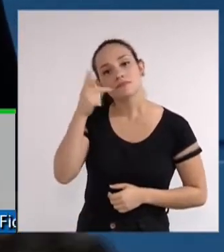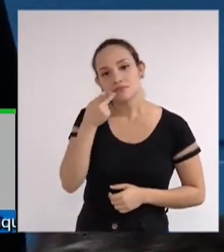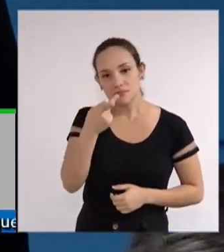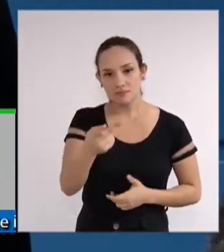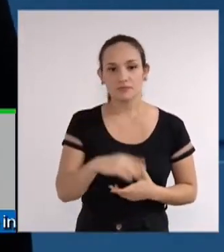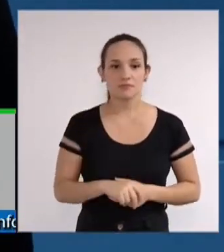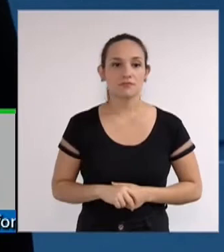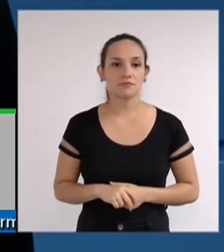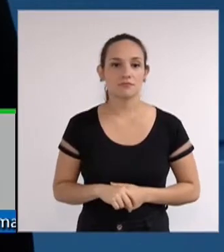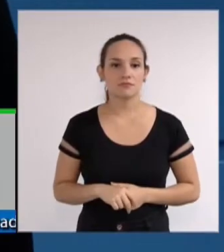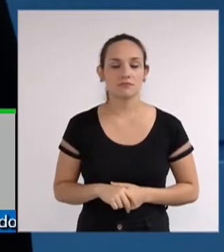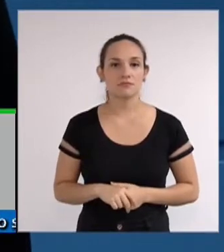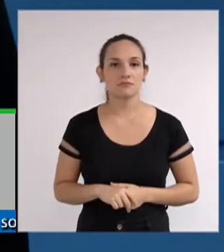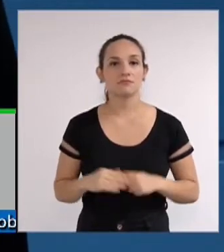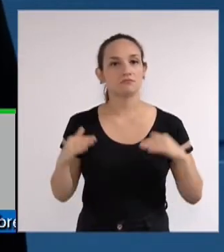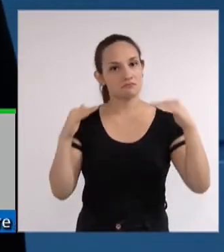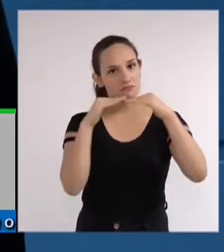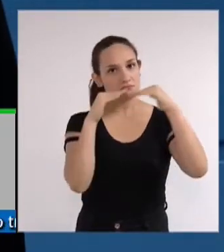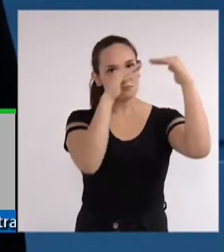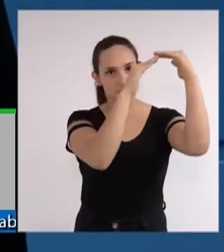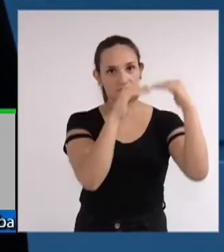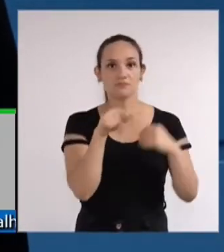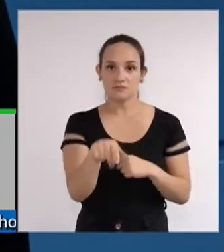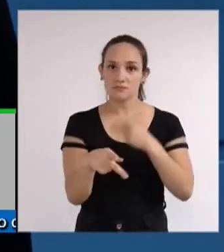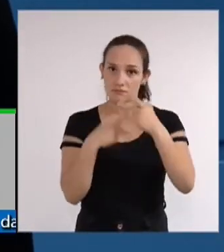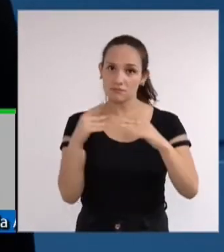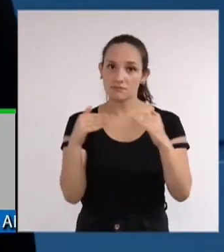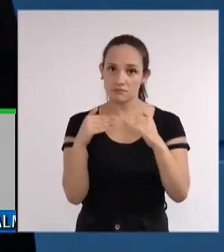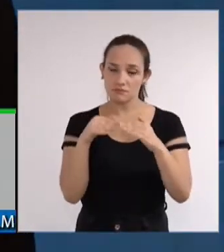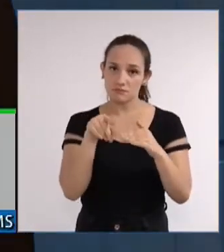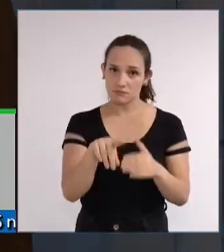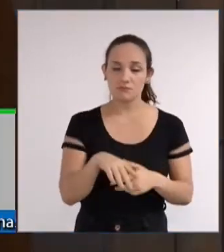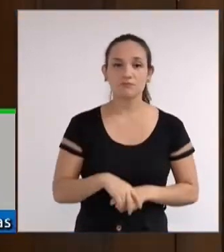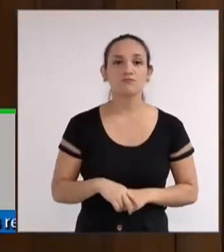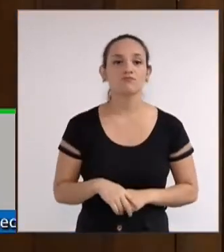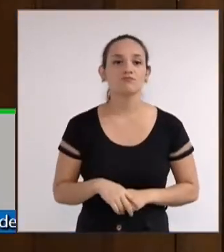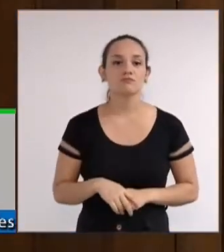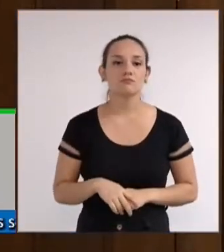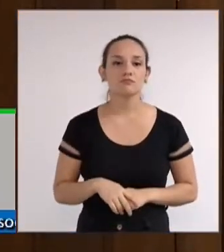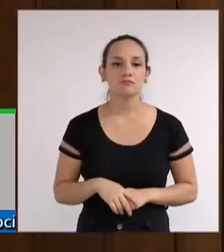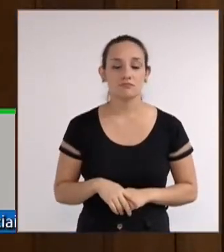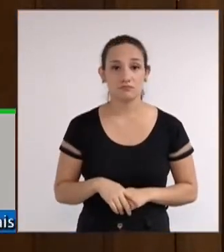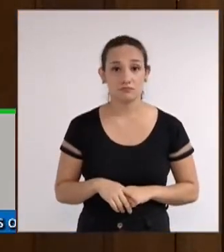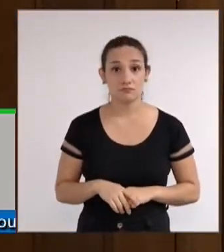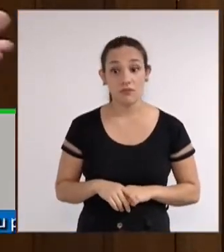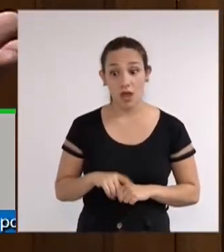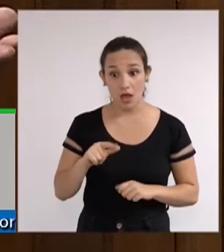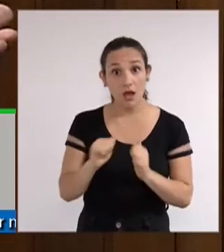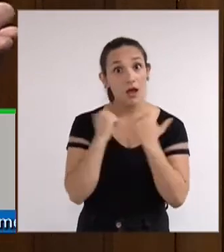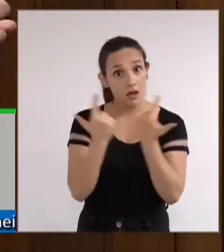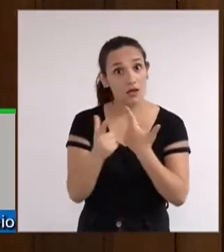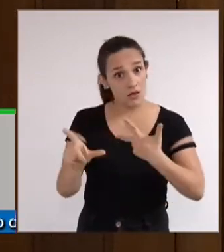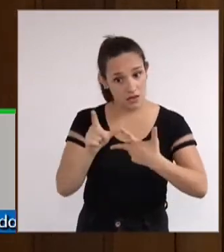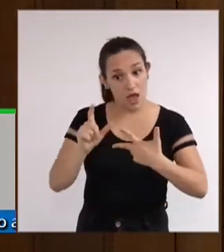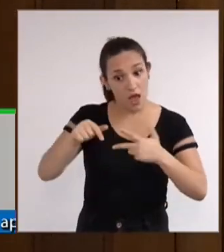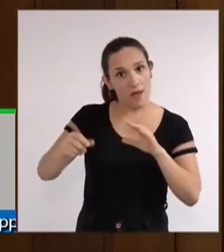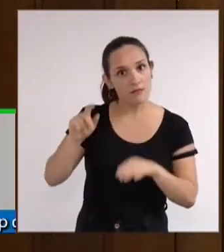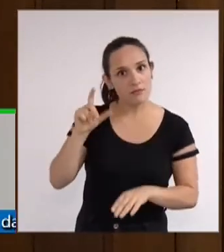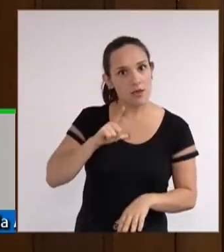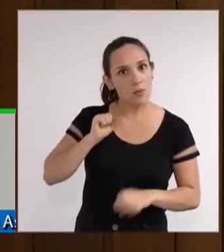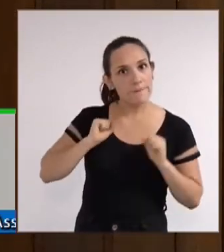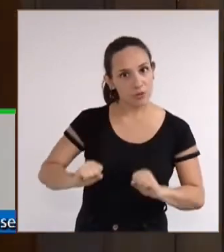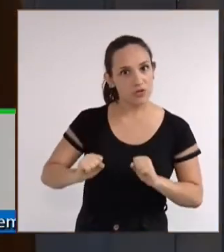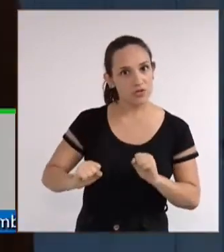confirmando as palavras de Vossa Senhoria, quem tem que legislar são as casas legislativas.